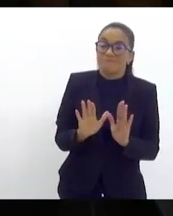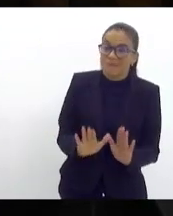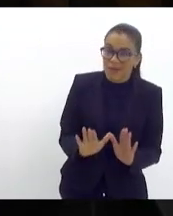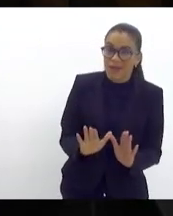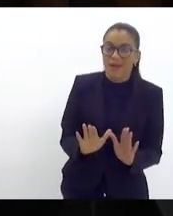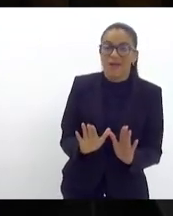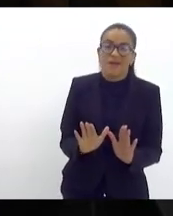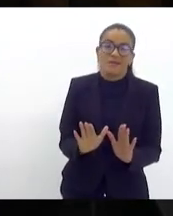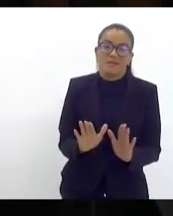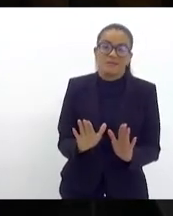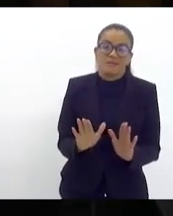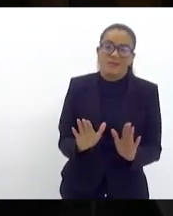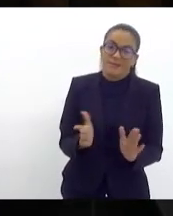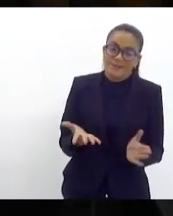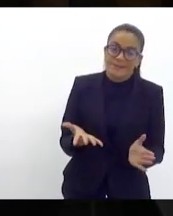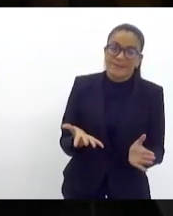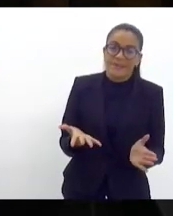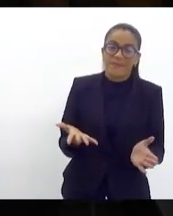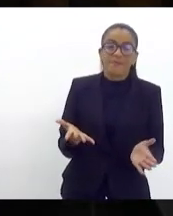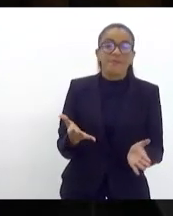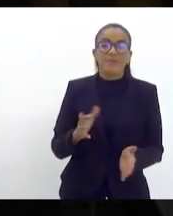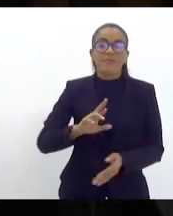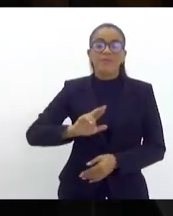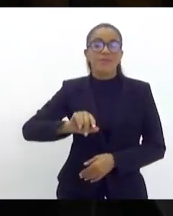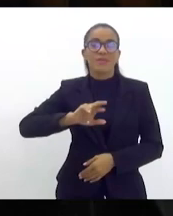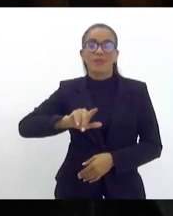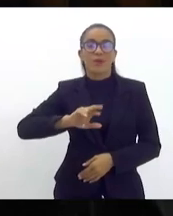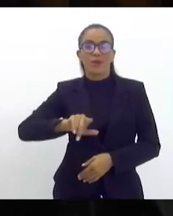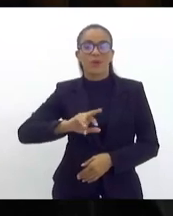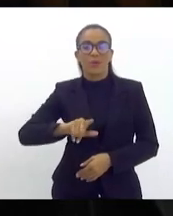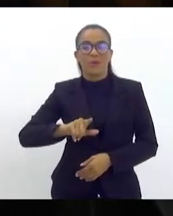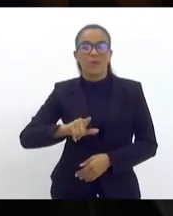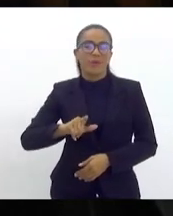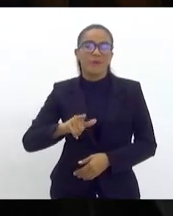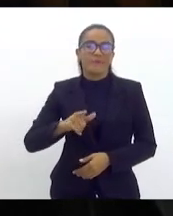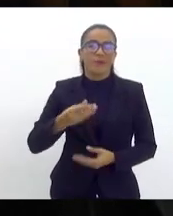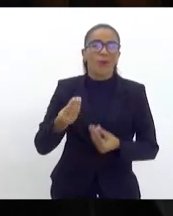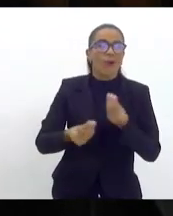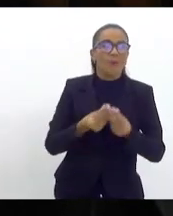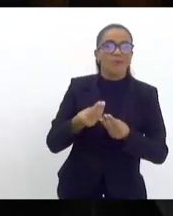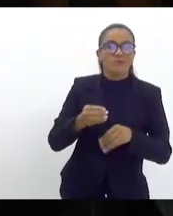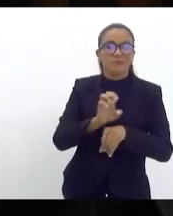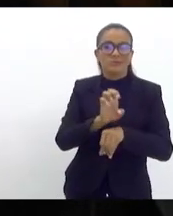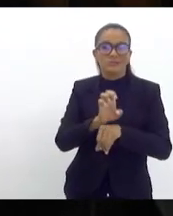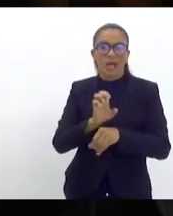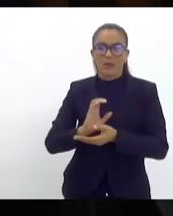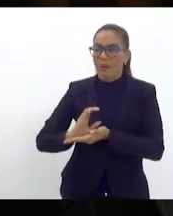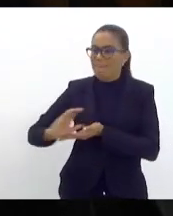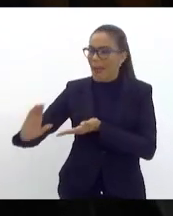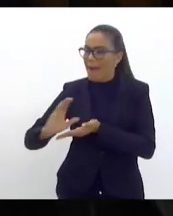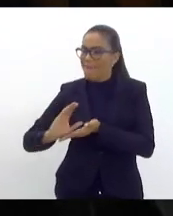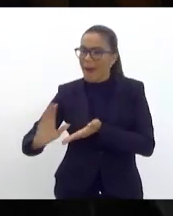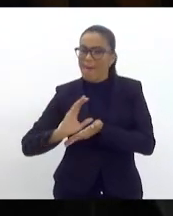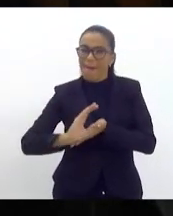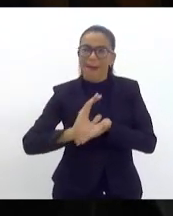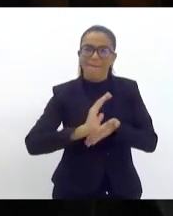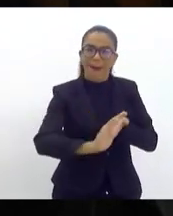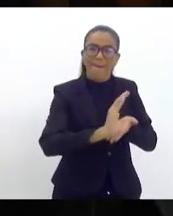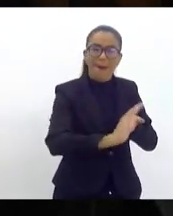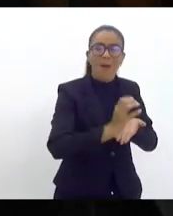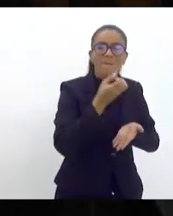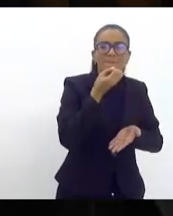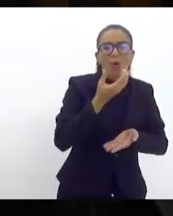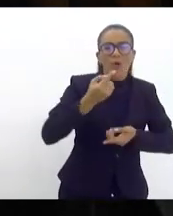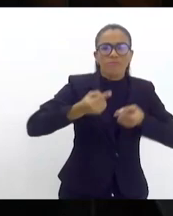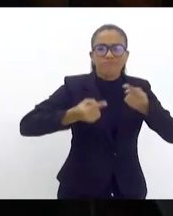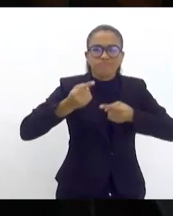é o derradeiro não há como estado Tem investimento e ter boas